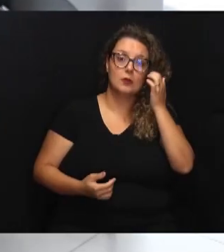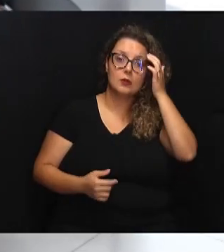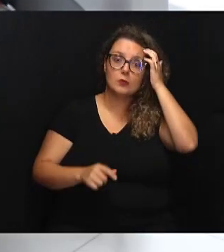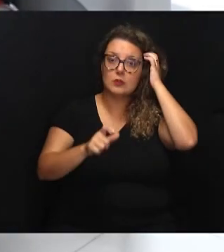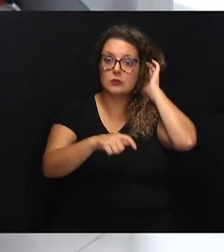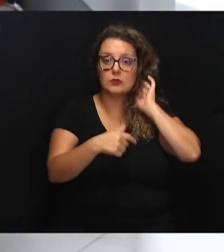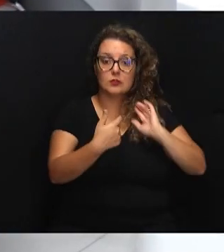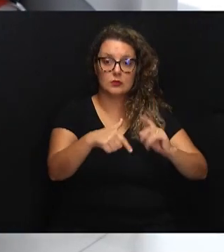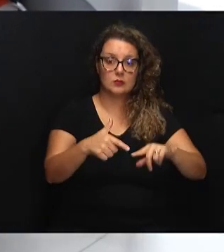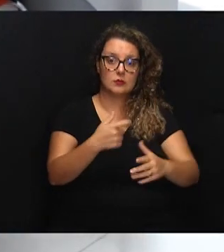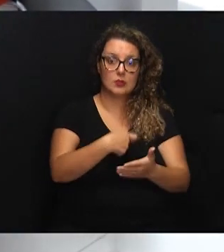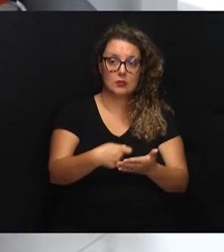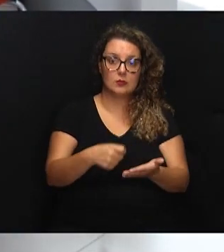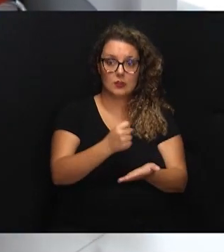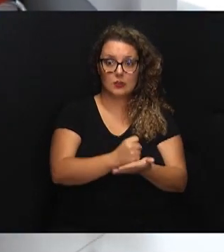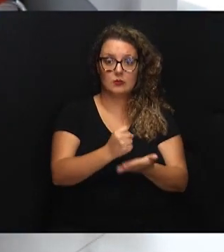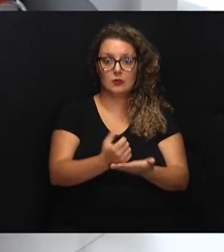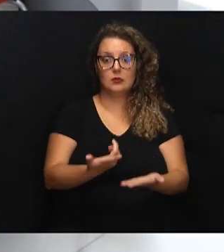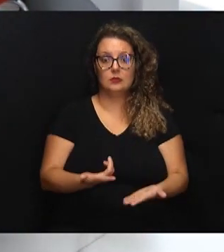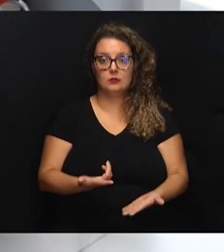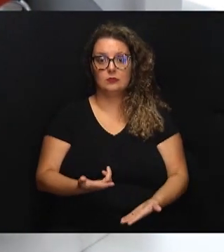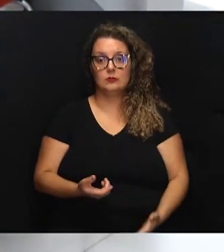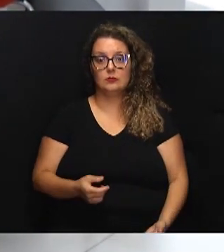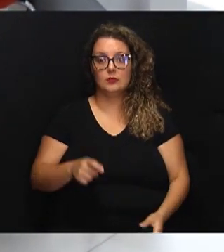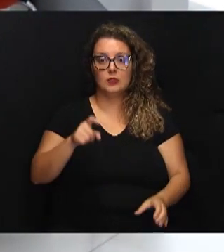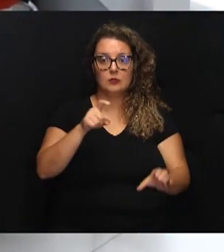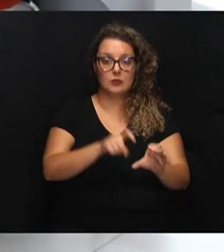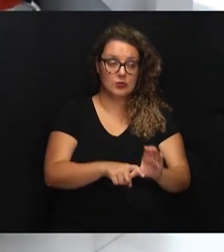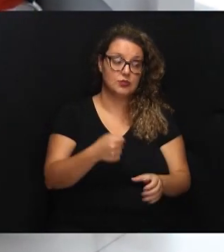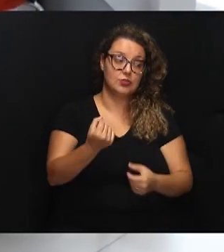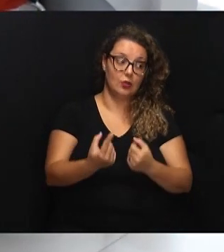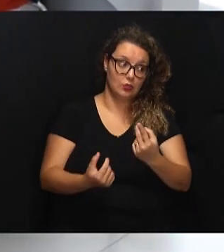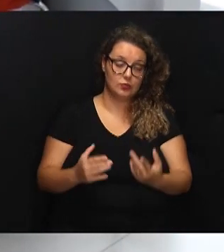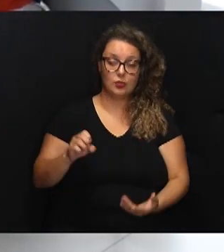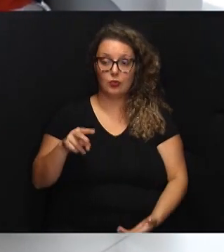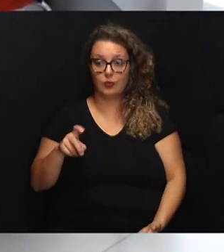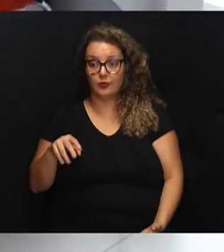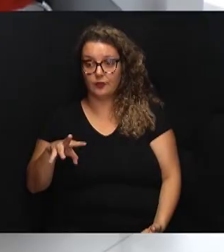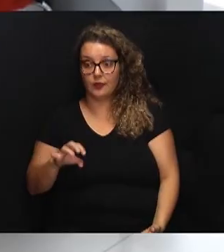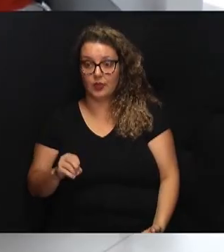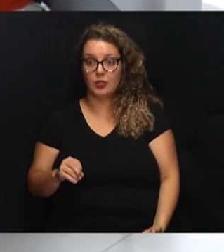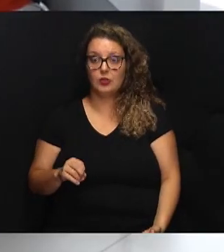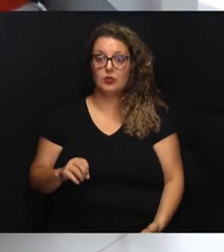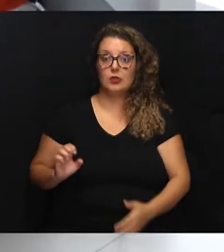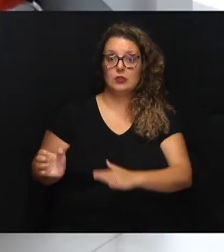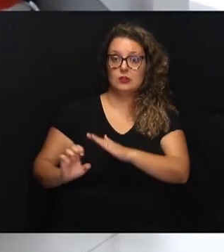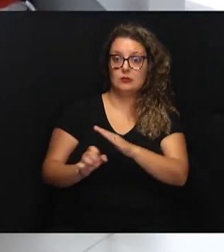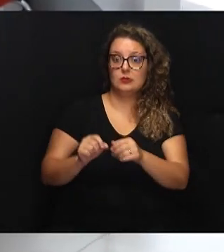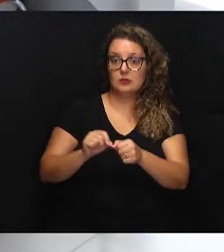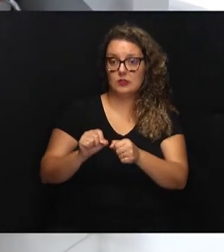assinada, você dependia de alguns convênios que as empresas tinham que fazer com bancos,